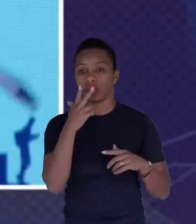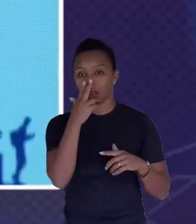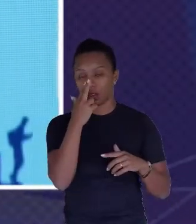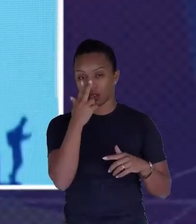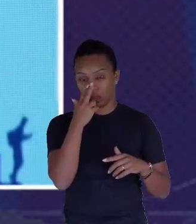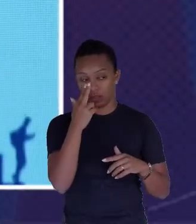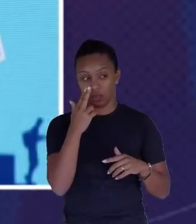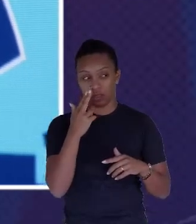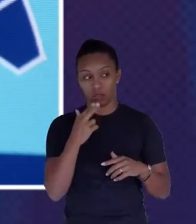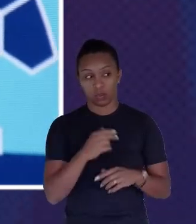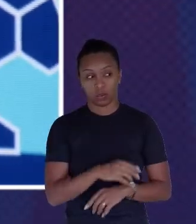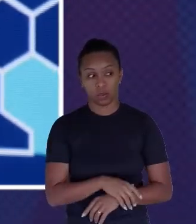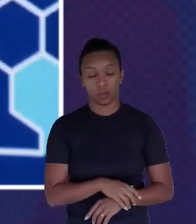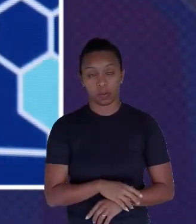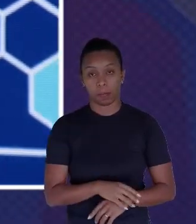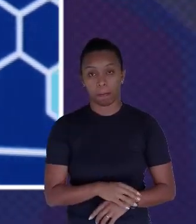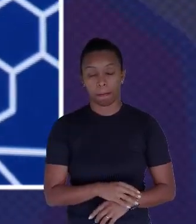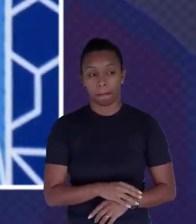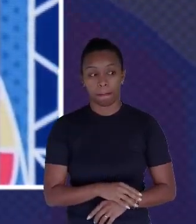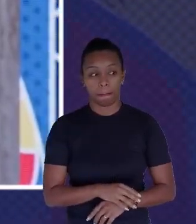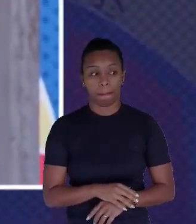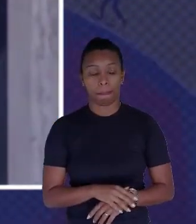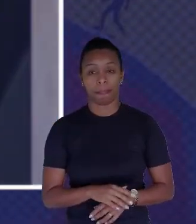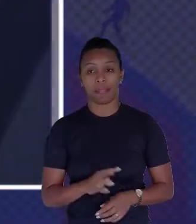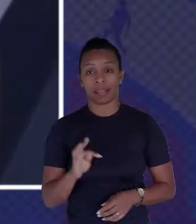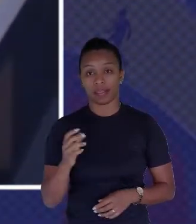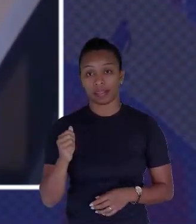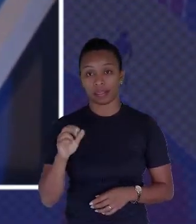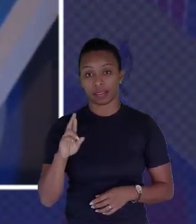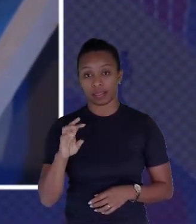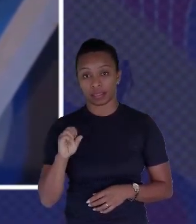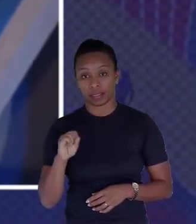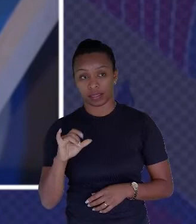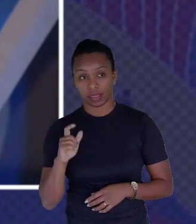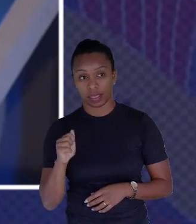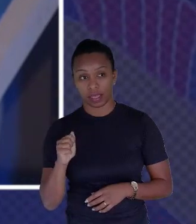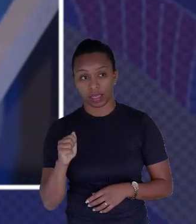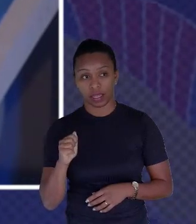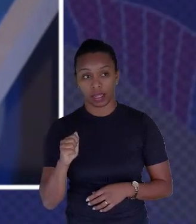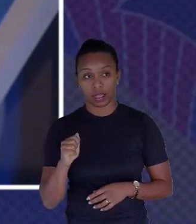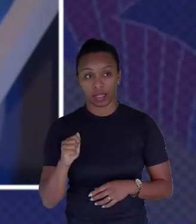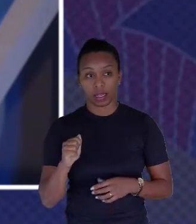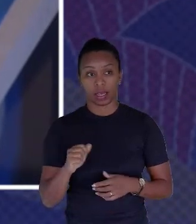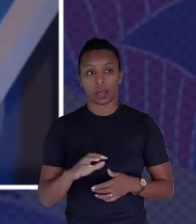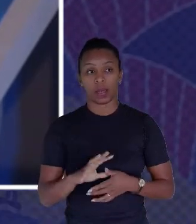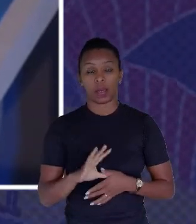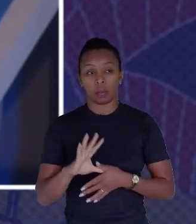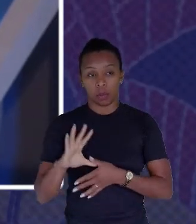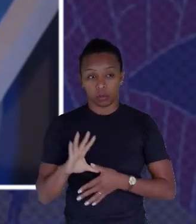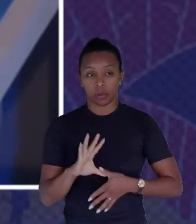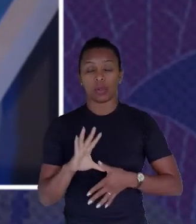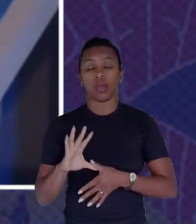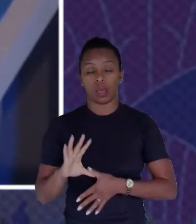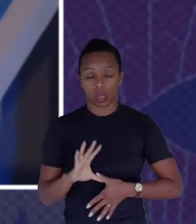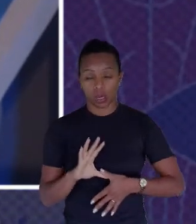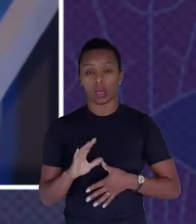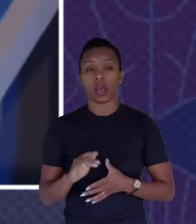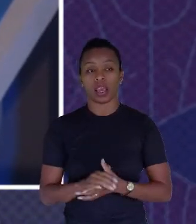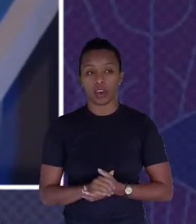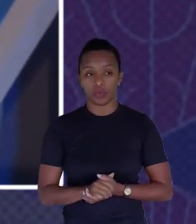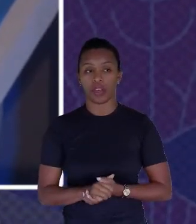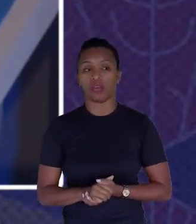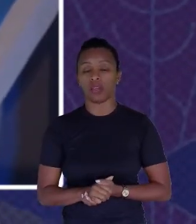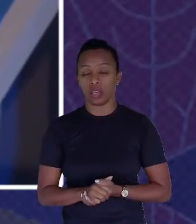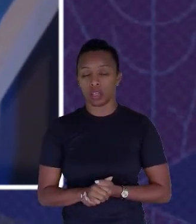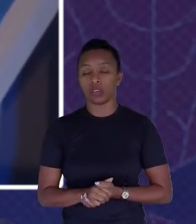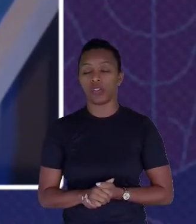parecido com aquele da da Tarsila do Amaral do carnaval em Madureira tem um Coreto montado no meio esse monte